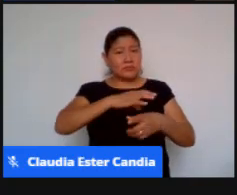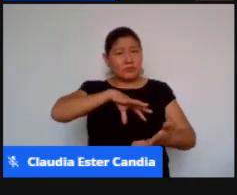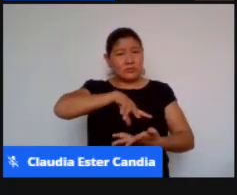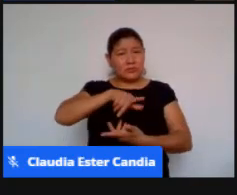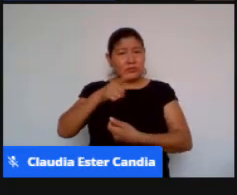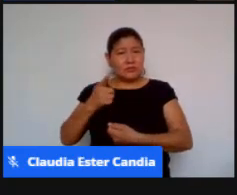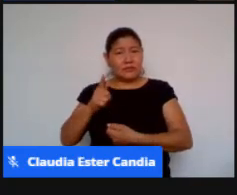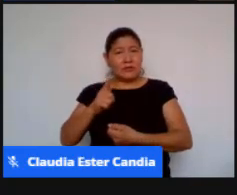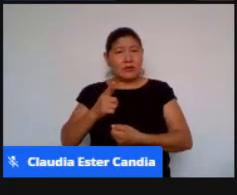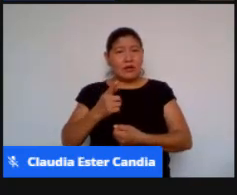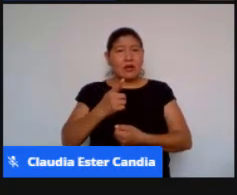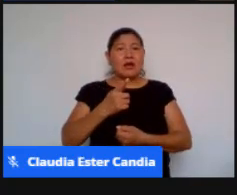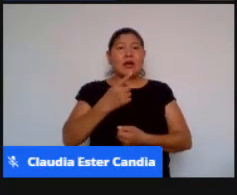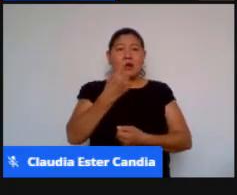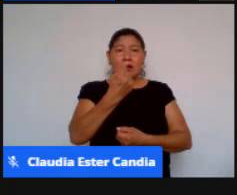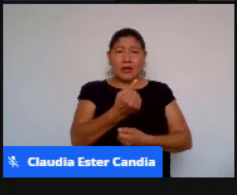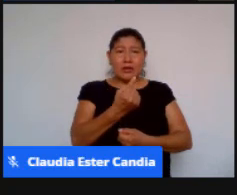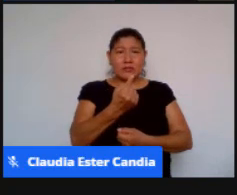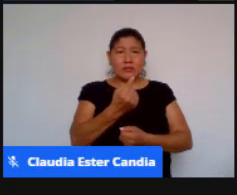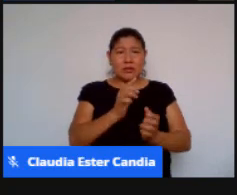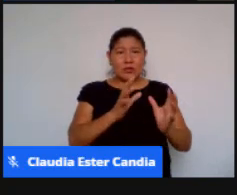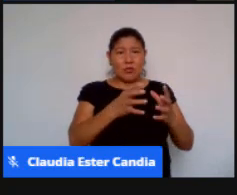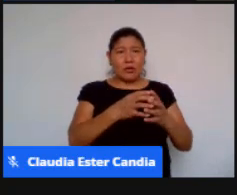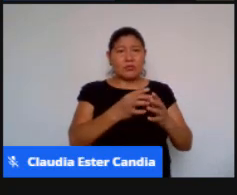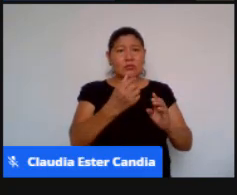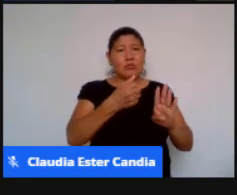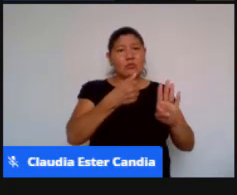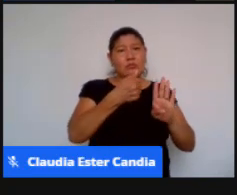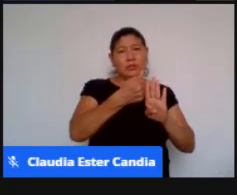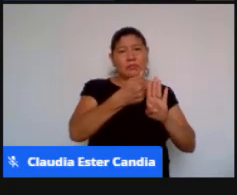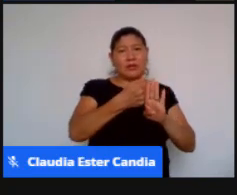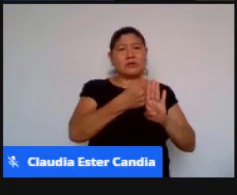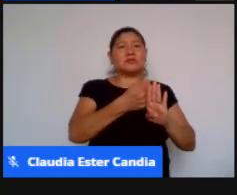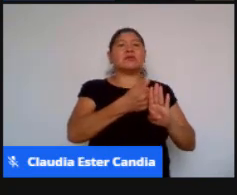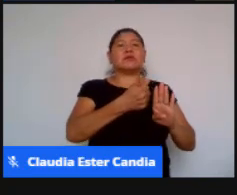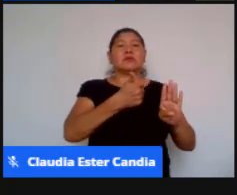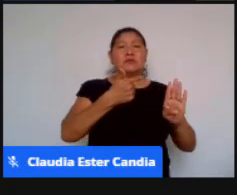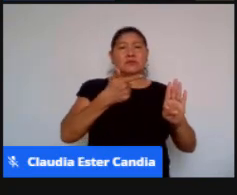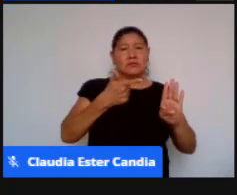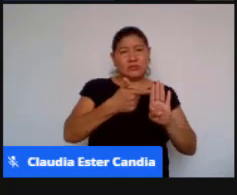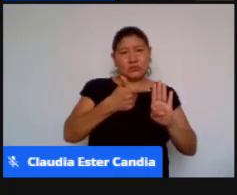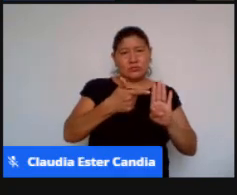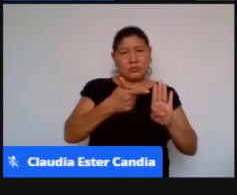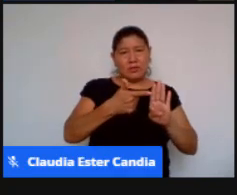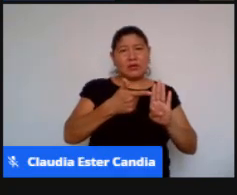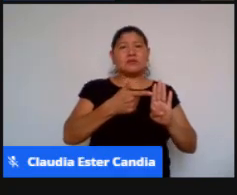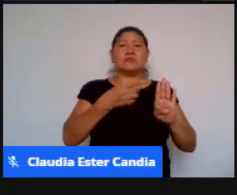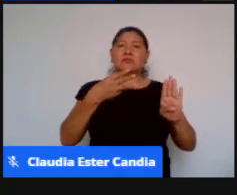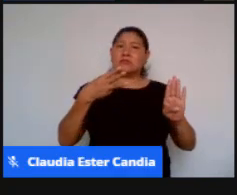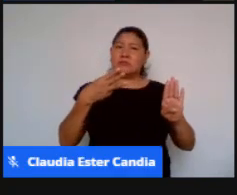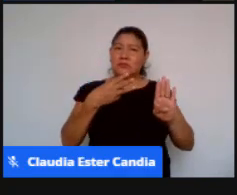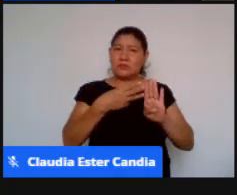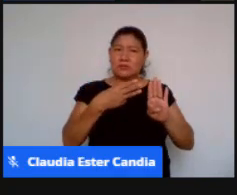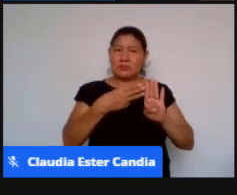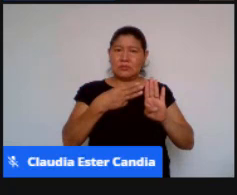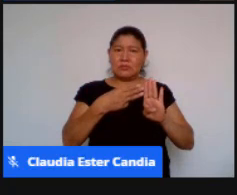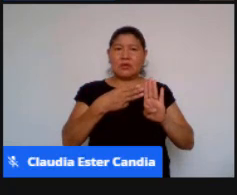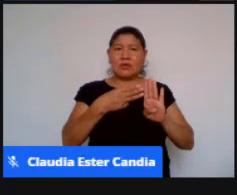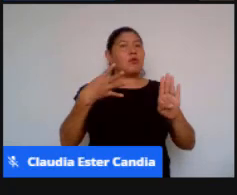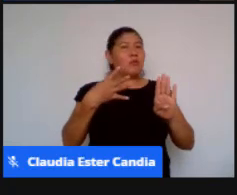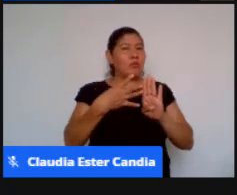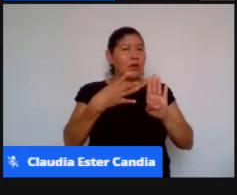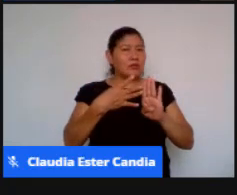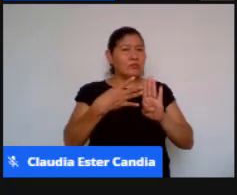bimestre, tá bom? É nessa sequência, aí vocês organizem o plano anual de vocês, tá? Qualquer coisa,